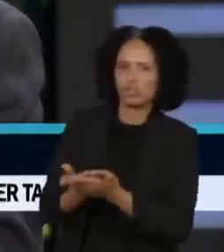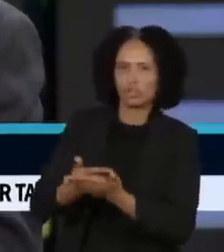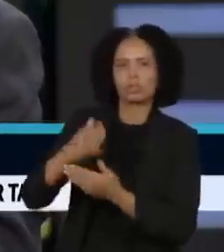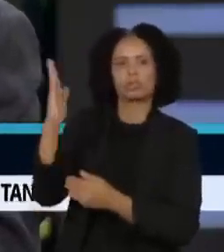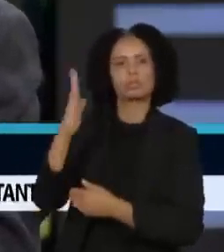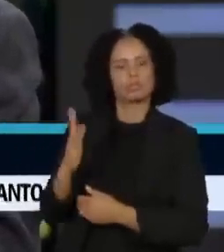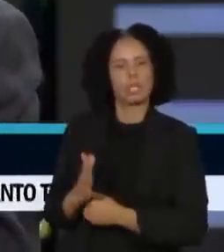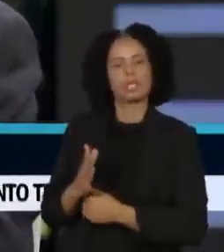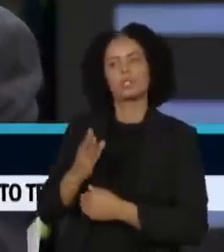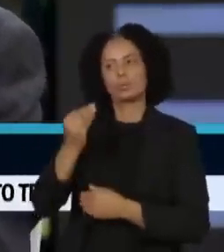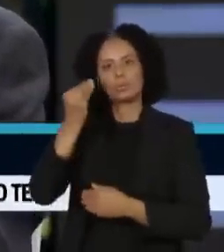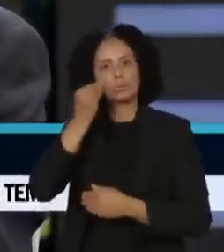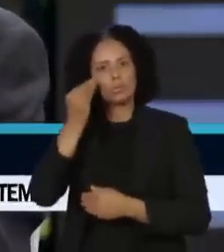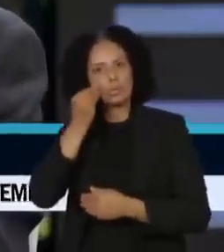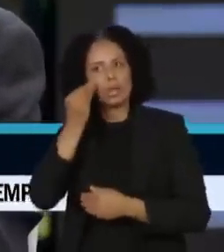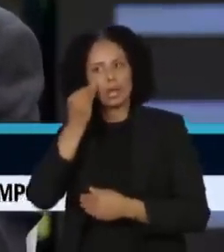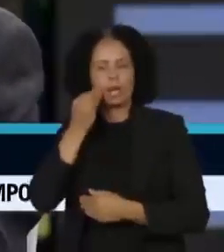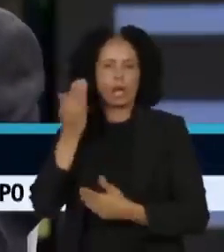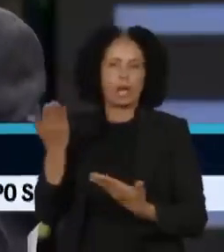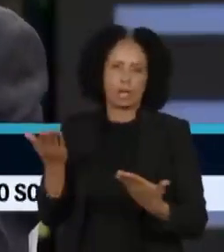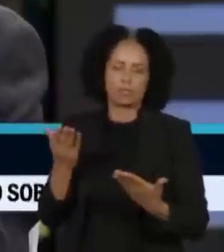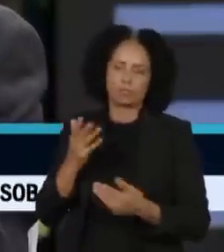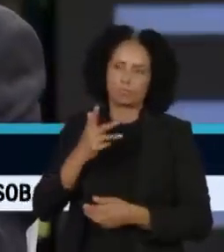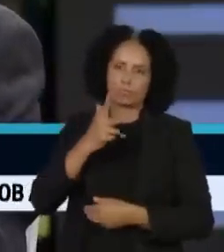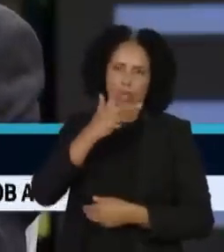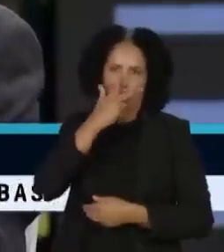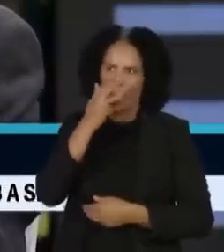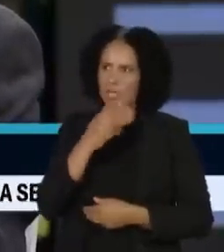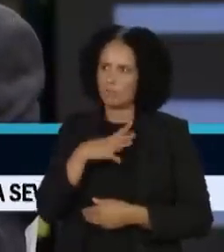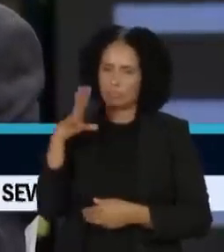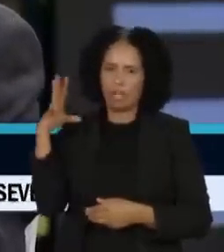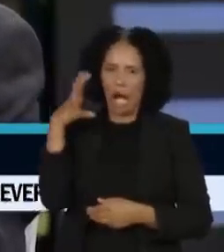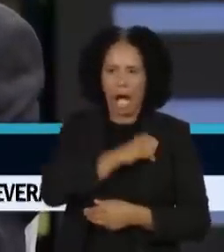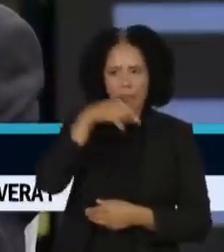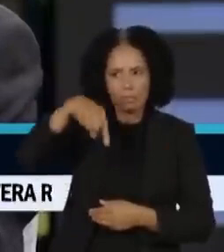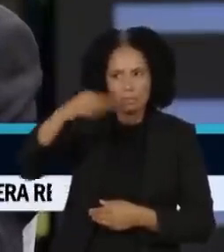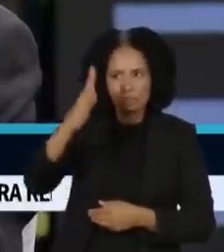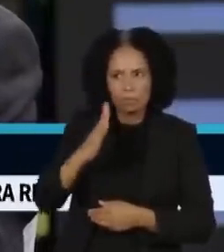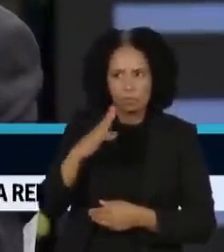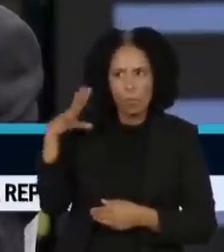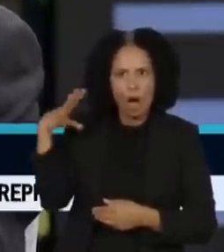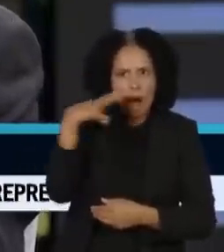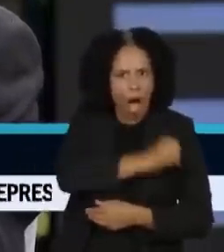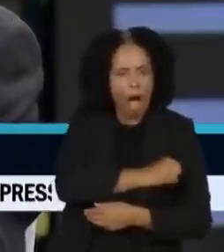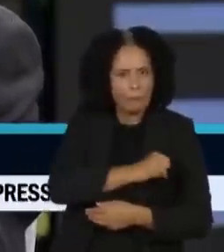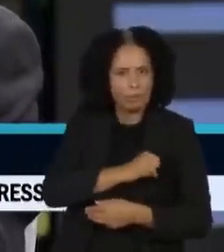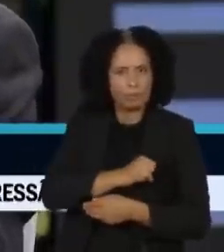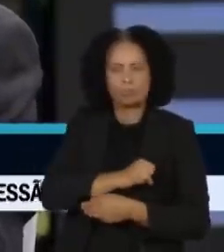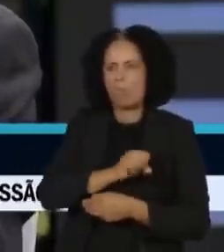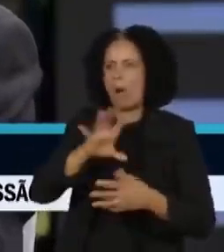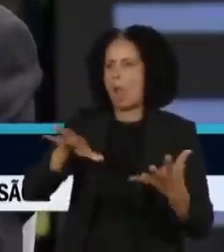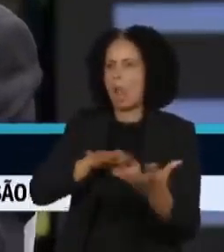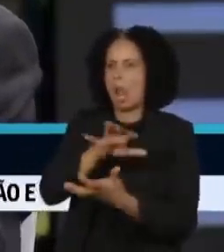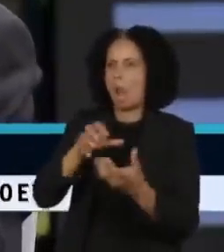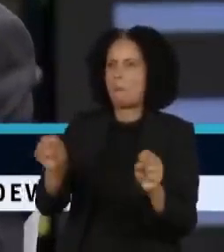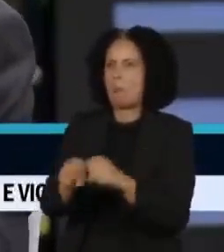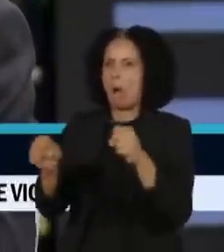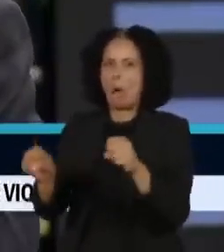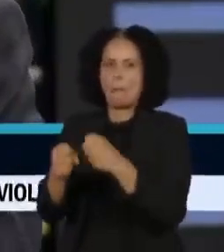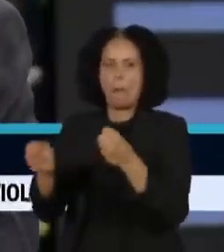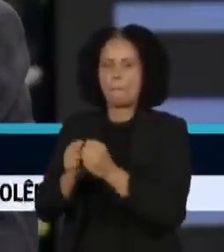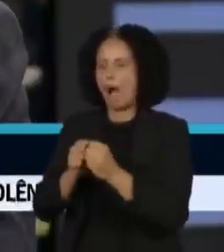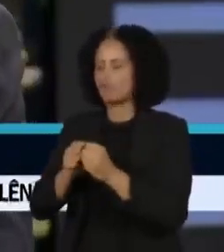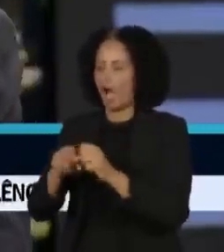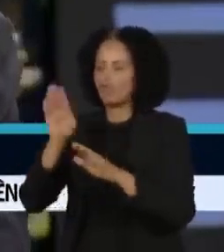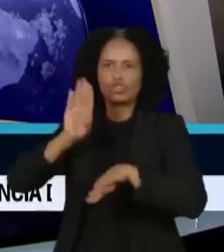por esse teste como falamos aqui foi mais rápido que os Estados Unidos a nossa reação foi muito forte rápida contundente e isso